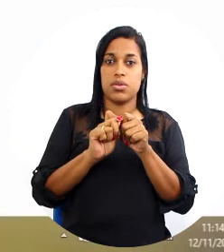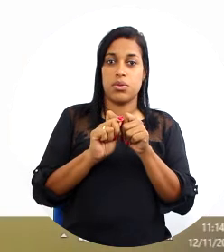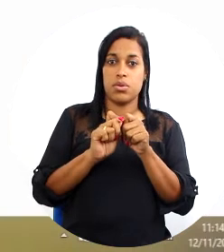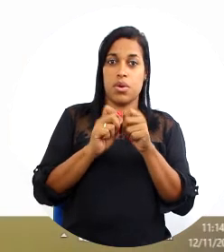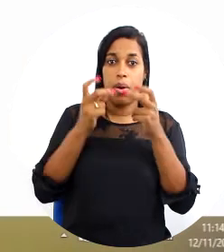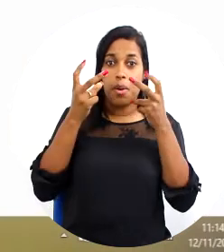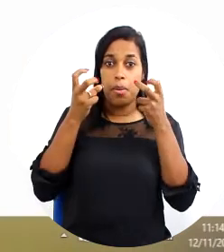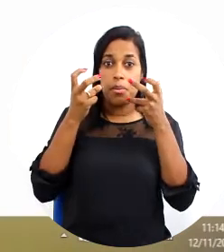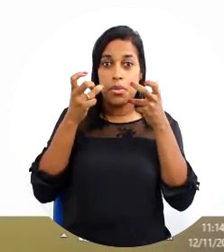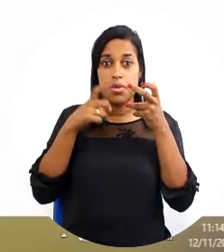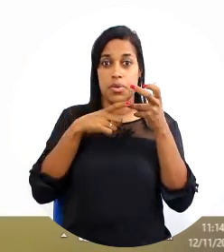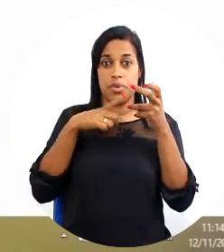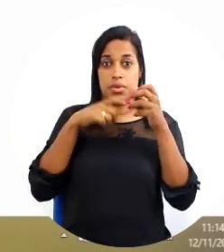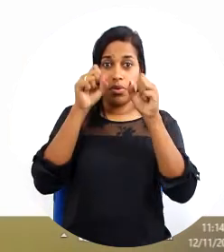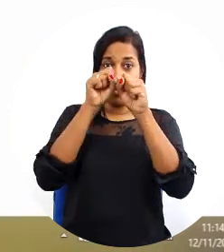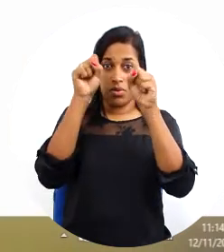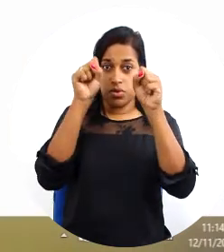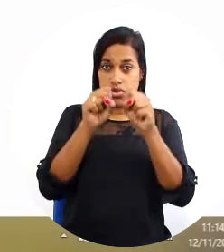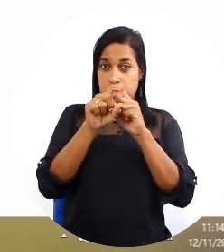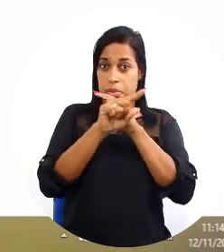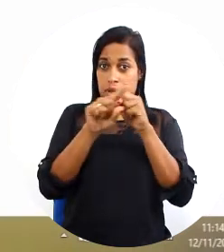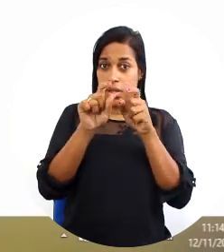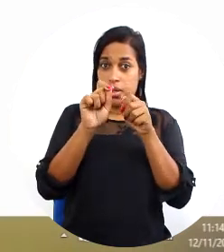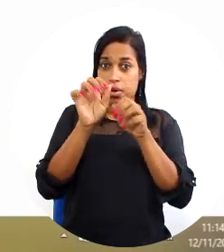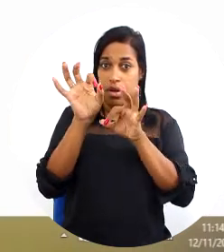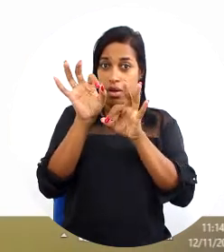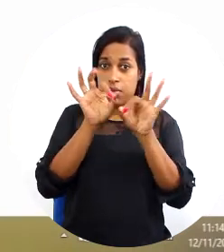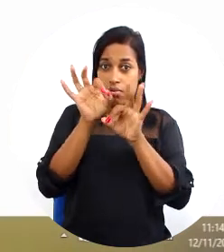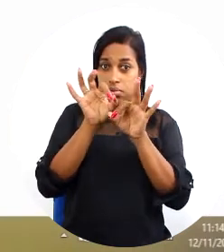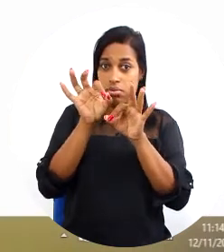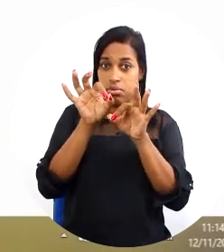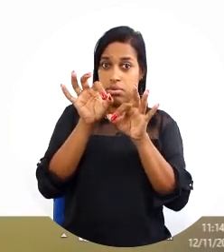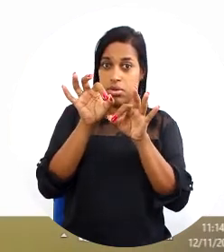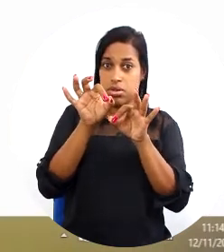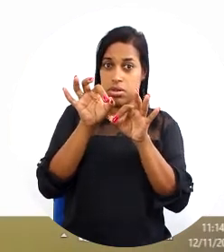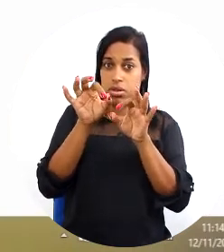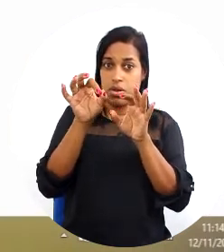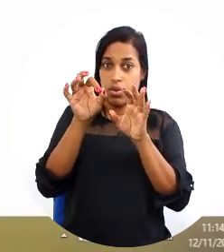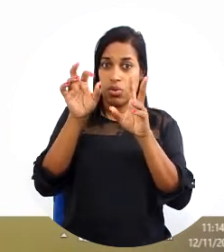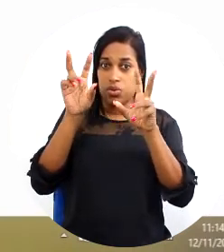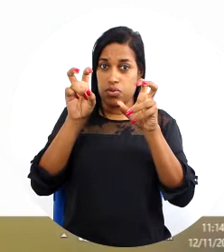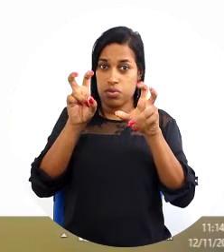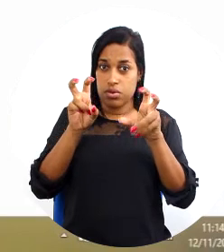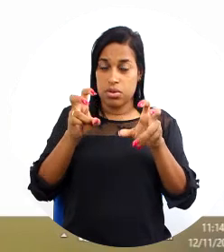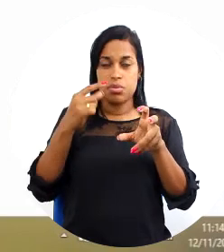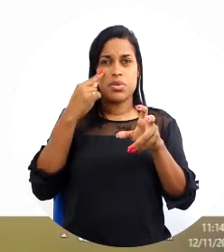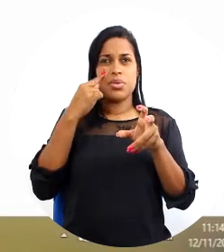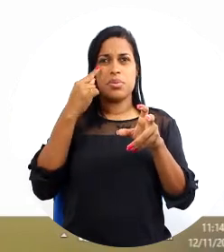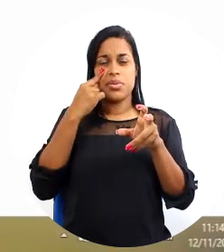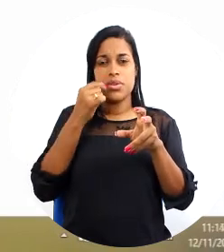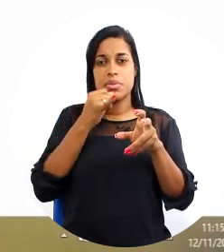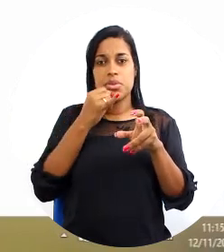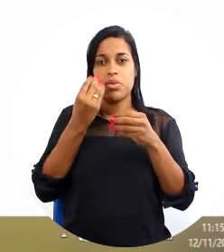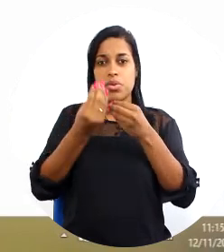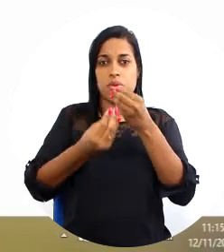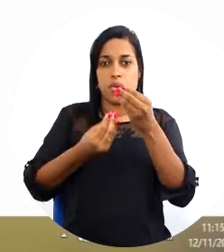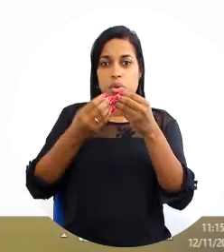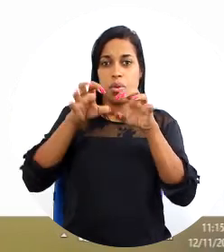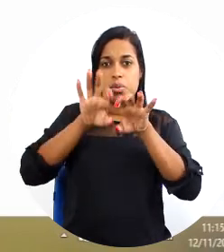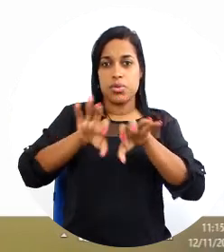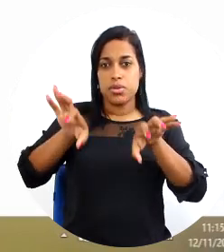quando a gente tem um sistema que não é formal que não padronizados termos que não pensa em com um